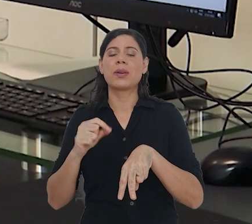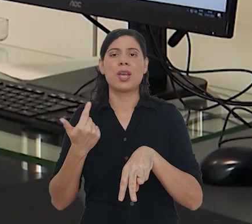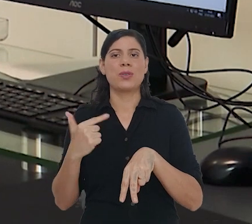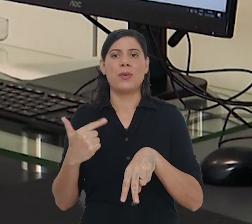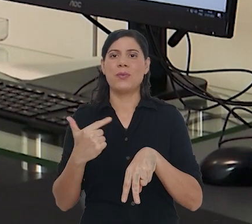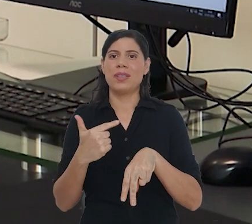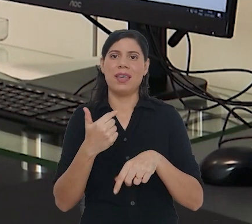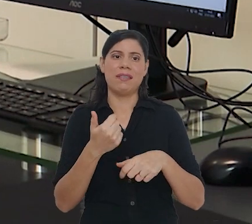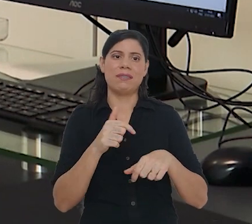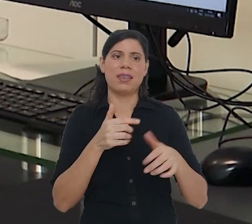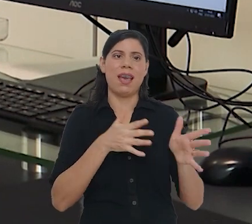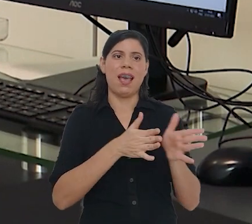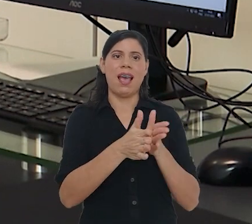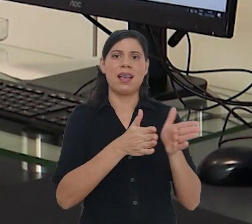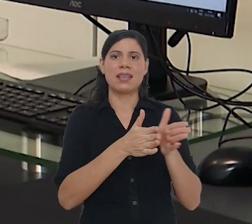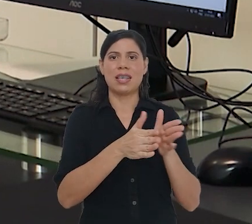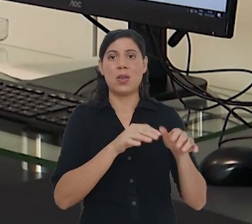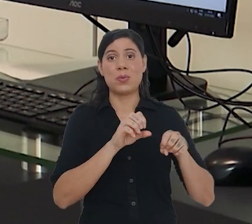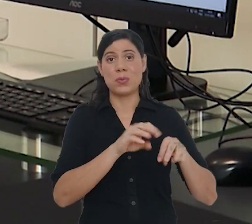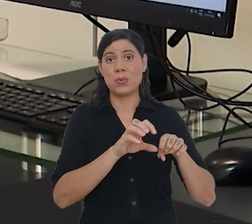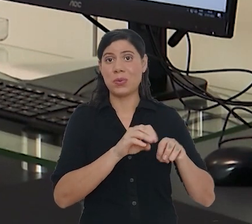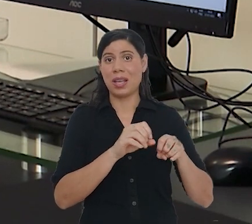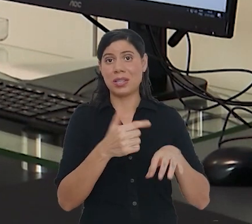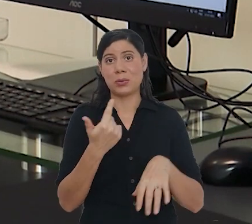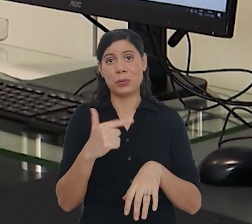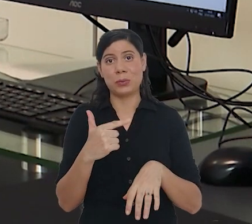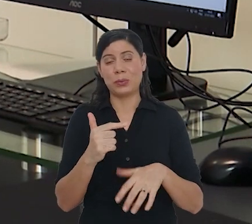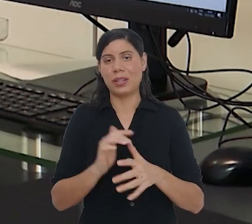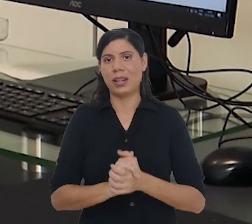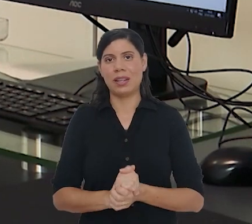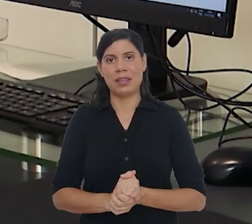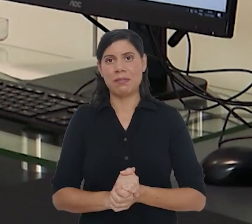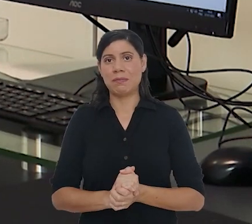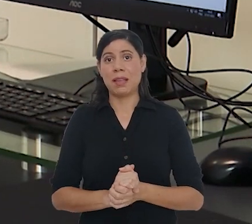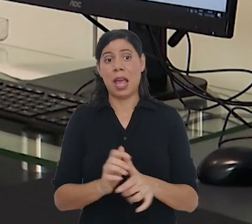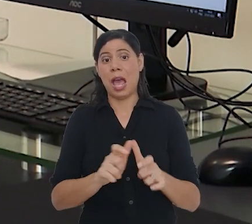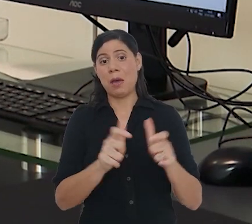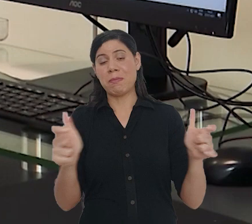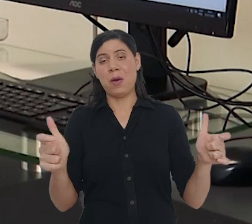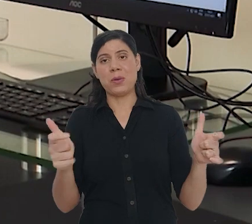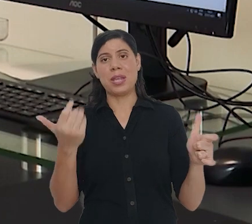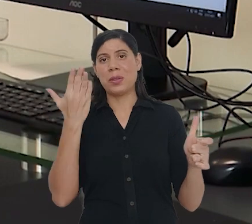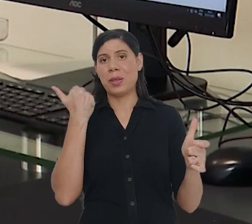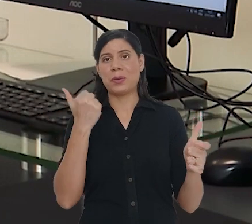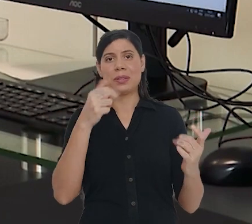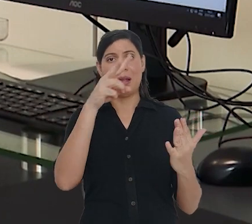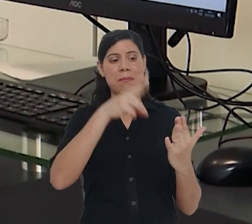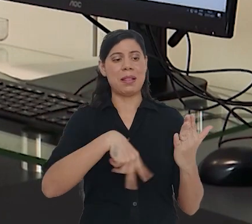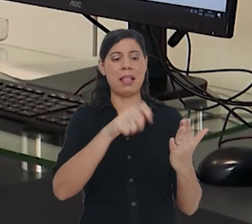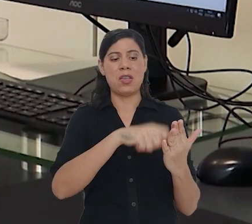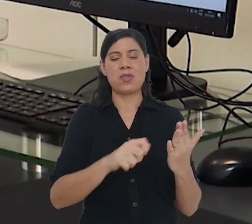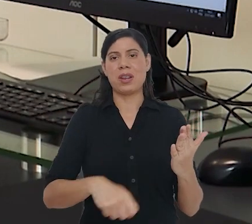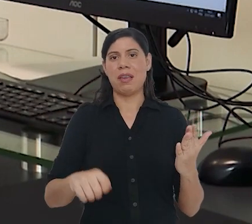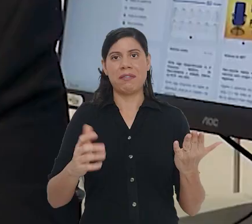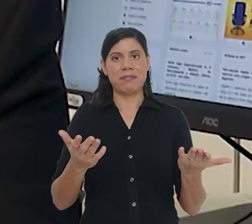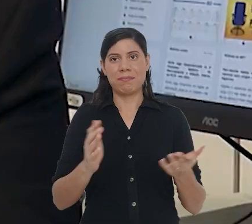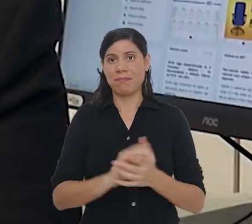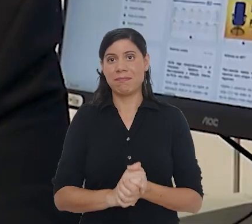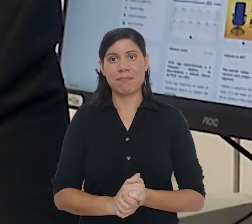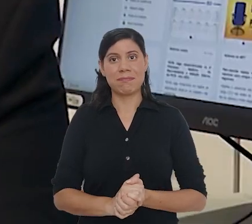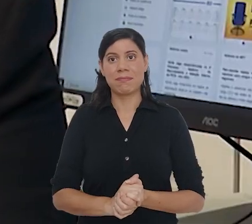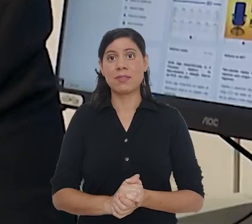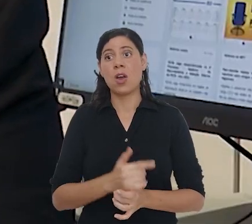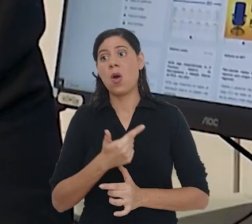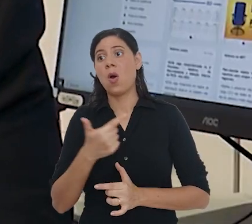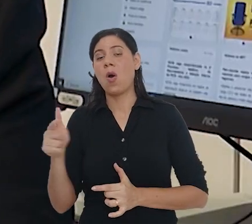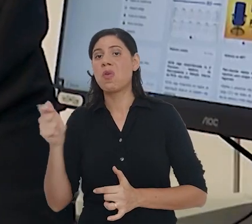acesso à educação, em sua grande maioria dos casos. A grande maioria dos resgatados não são sequer alfabetizados ou não completaram o ensino primário. Outros